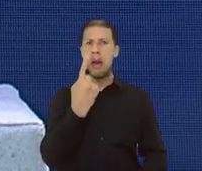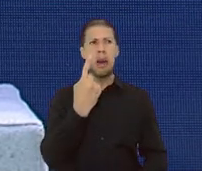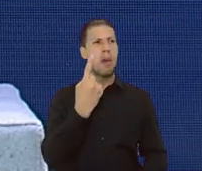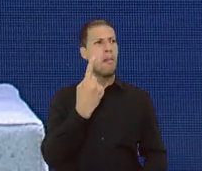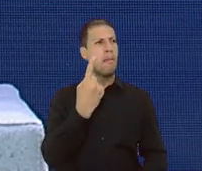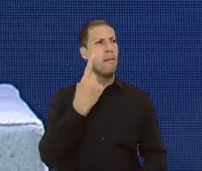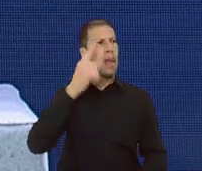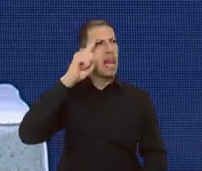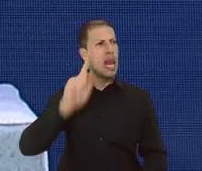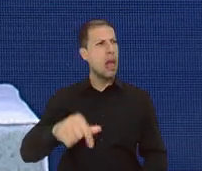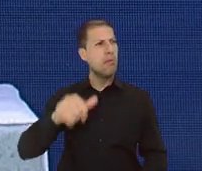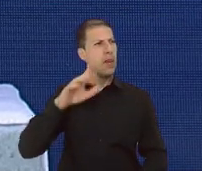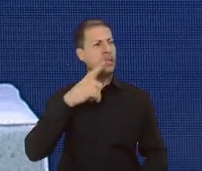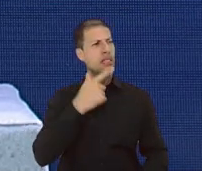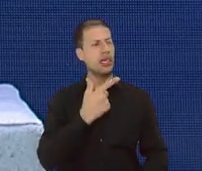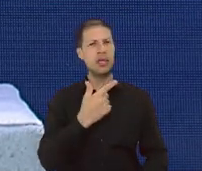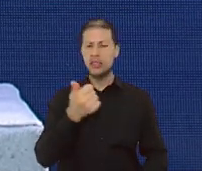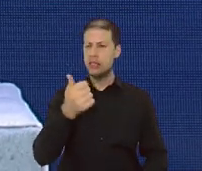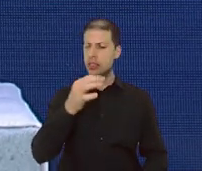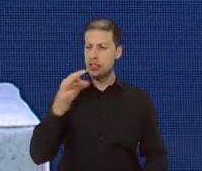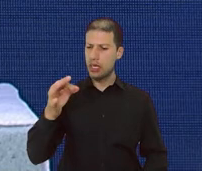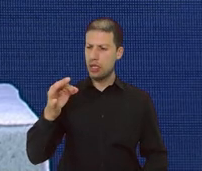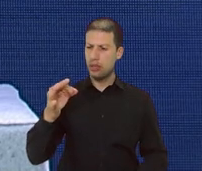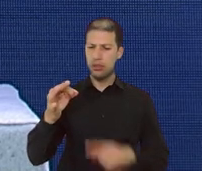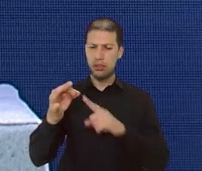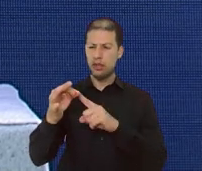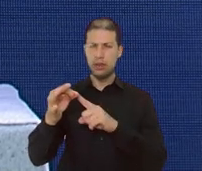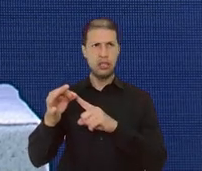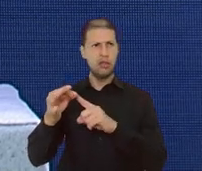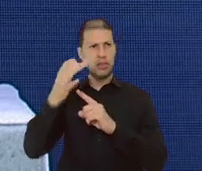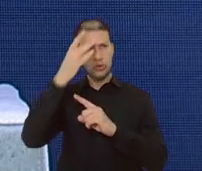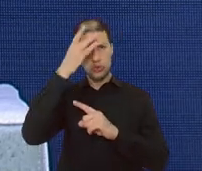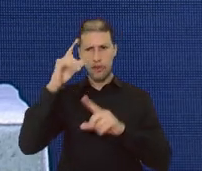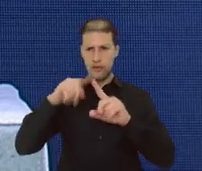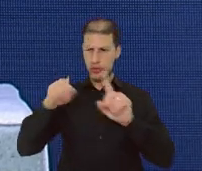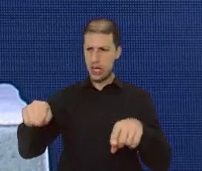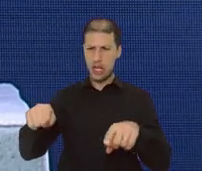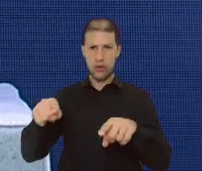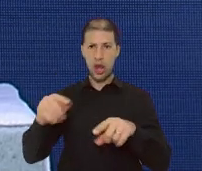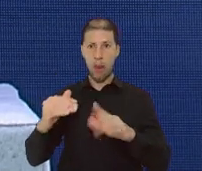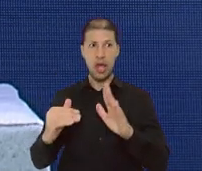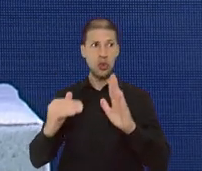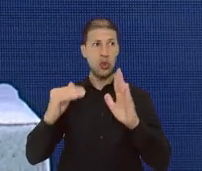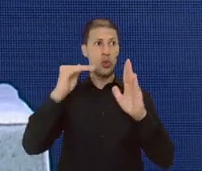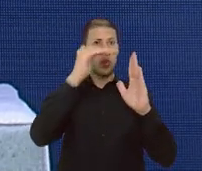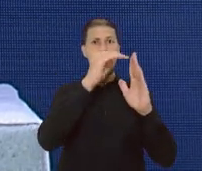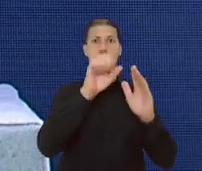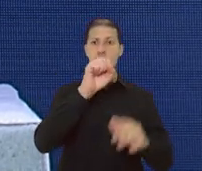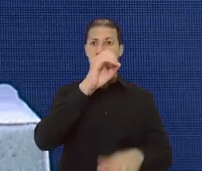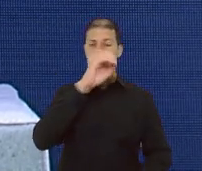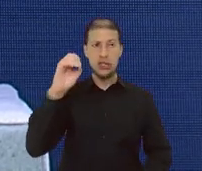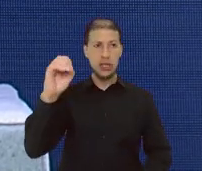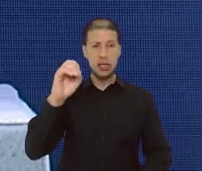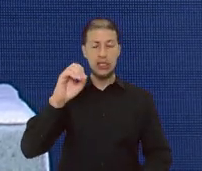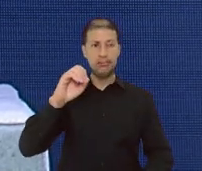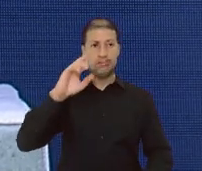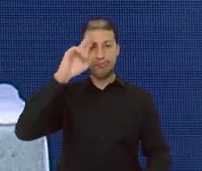pessoas para 800 pessoas e tropeçaram então eles respeitam mais